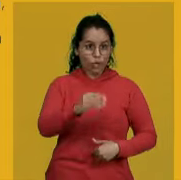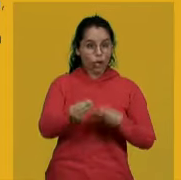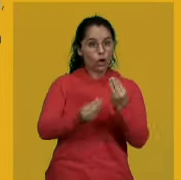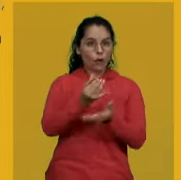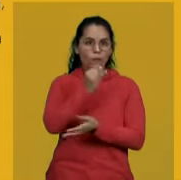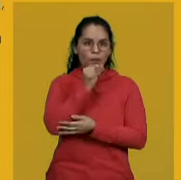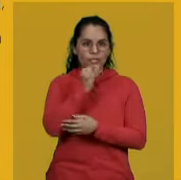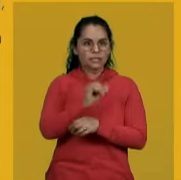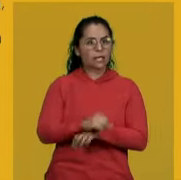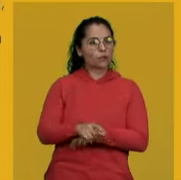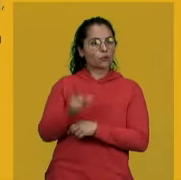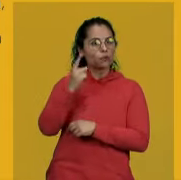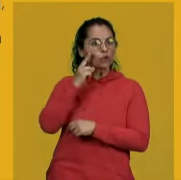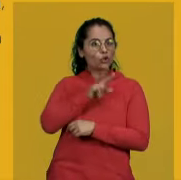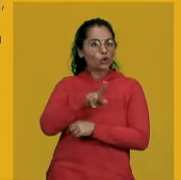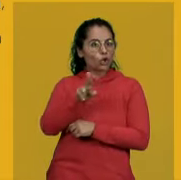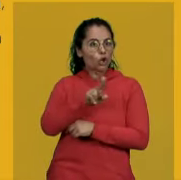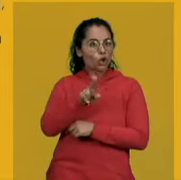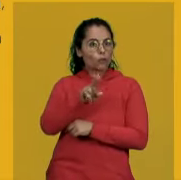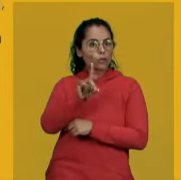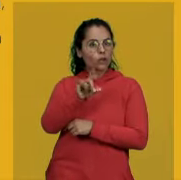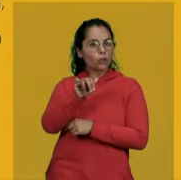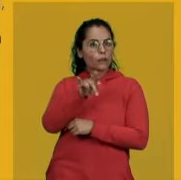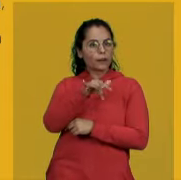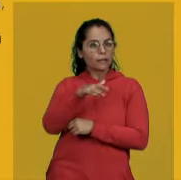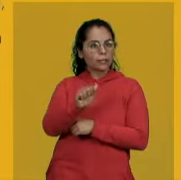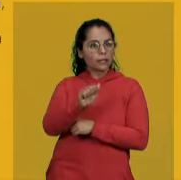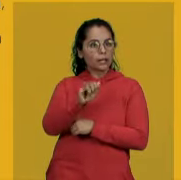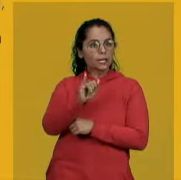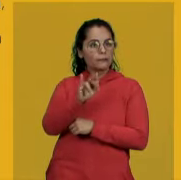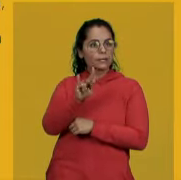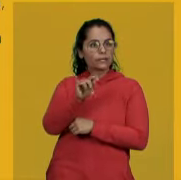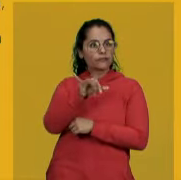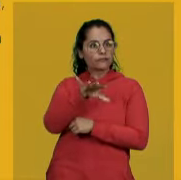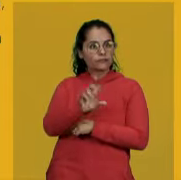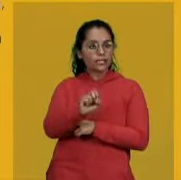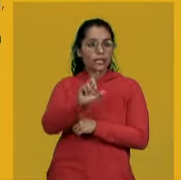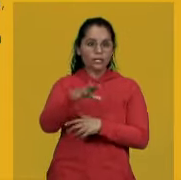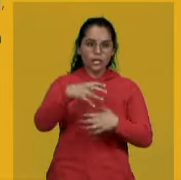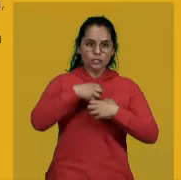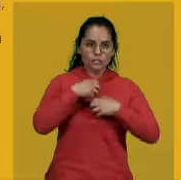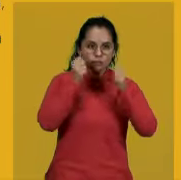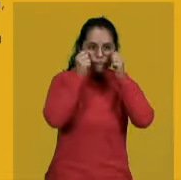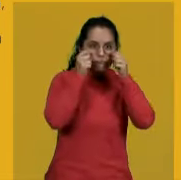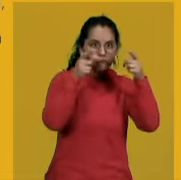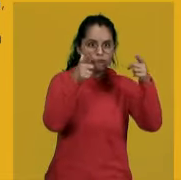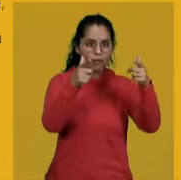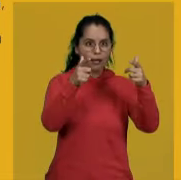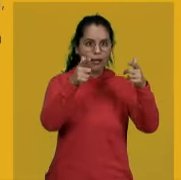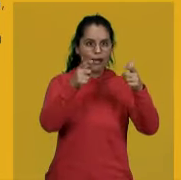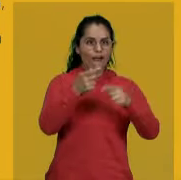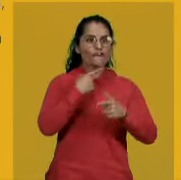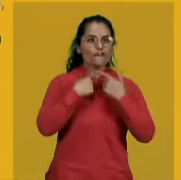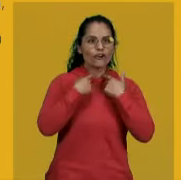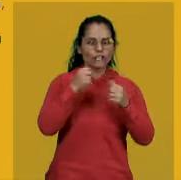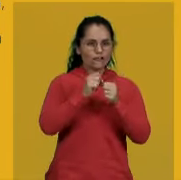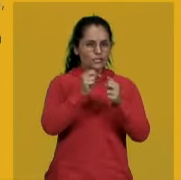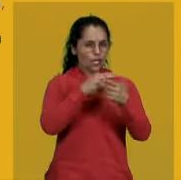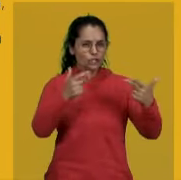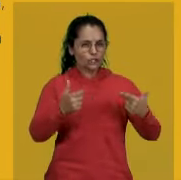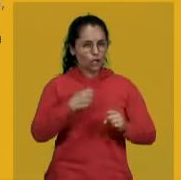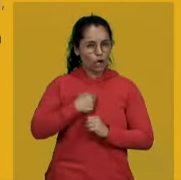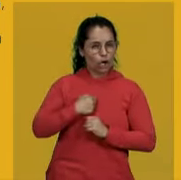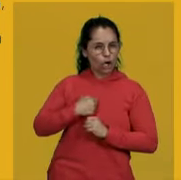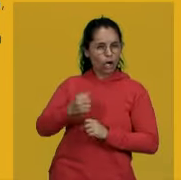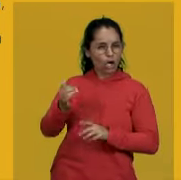a epinefrina e a dopamina. Assim dão sensação de alerta, disposição,